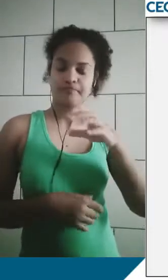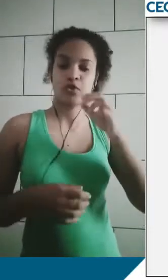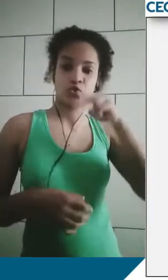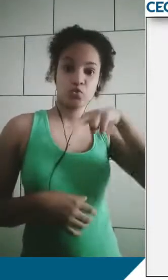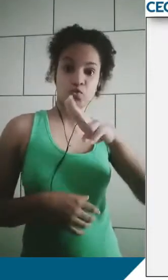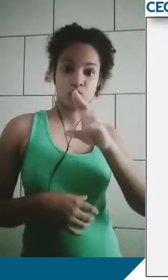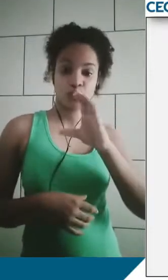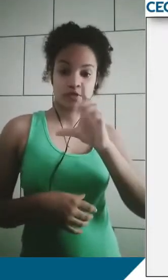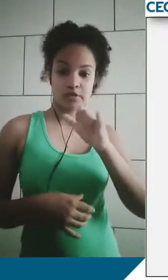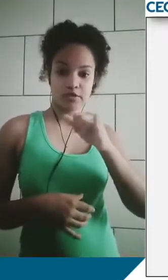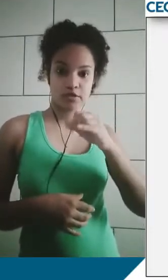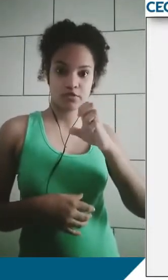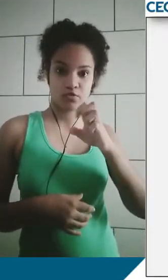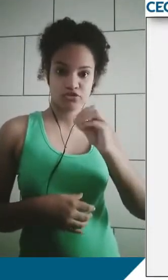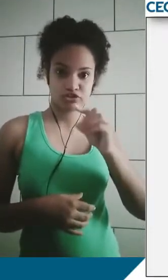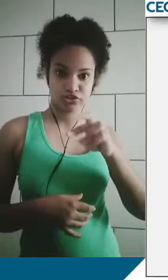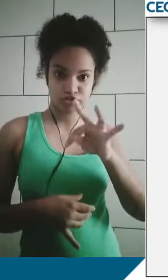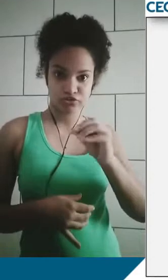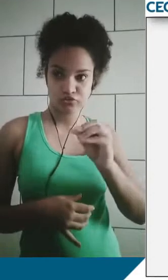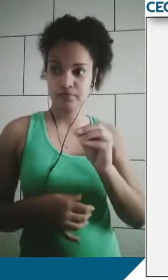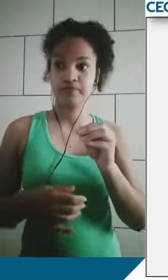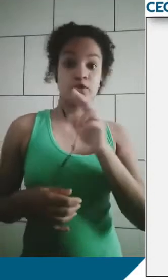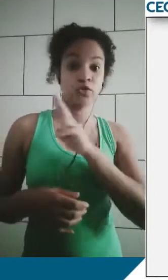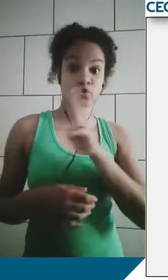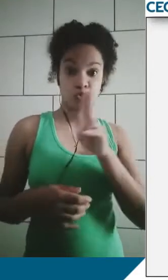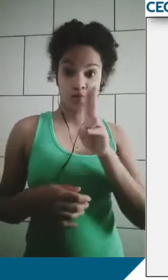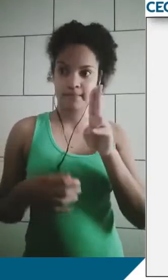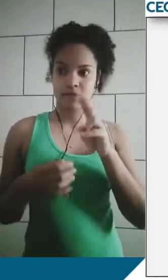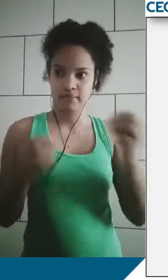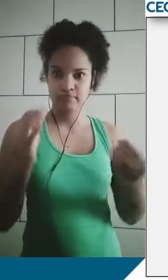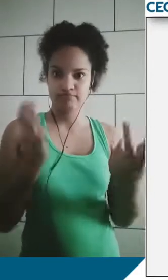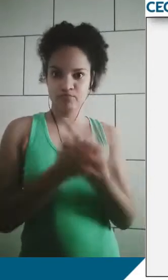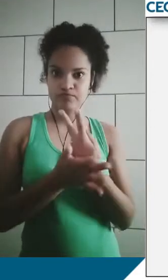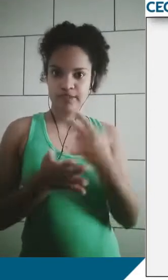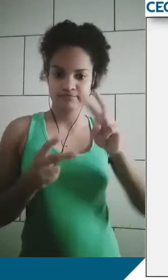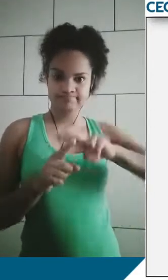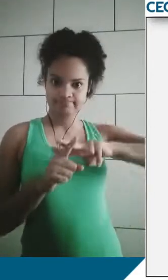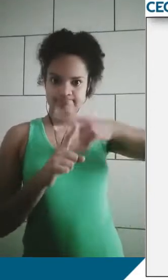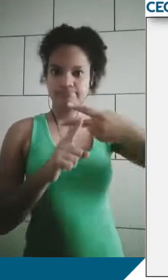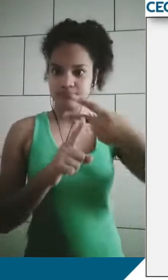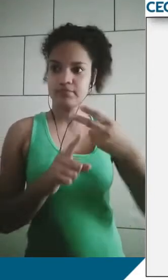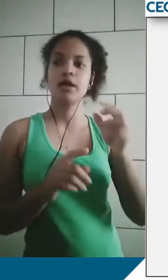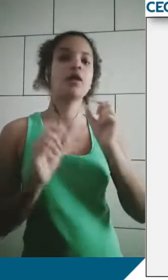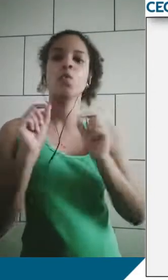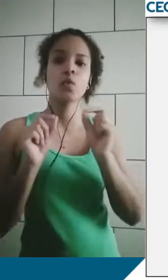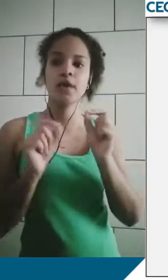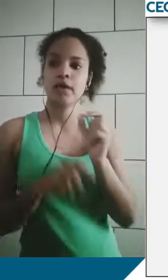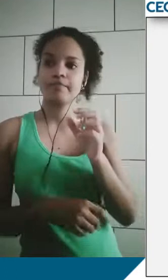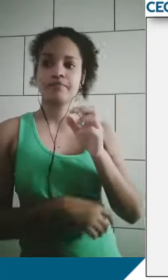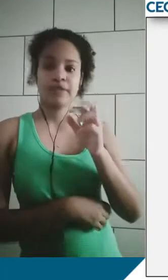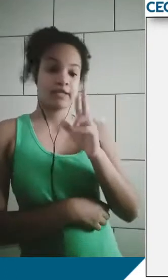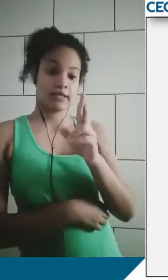cópias de si mesmas em um fenômeno chamado de replicação. Esse fenômeno é